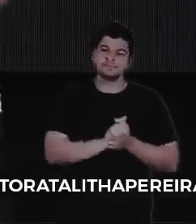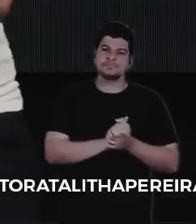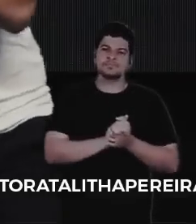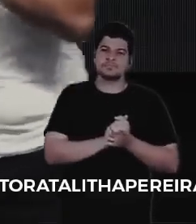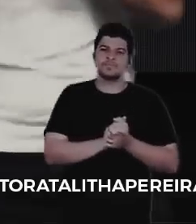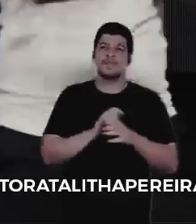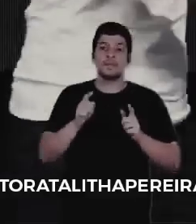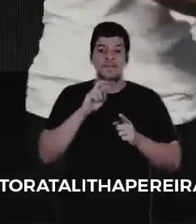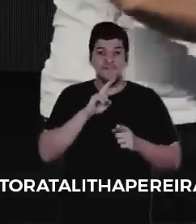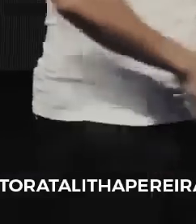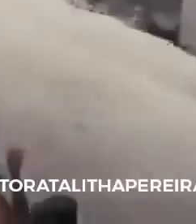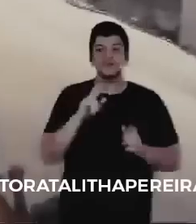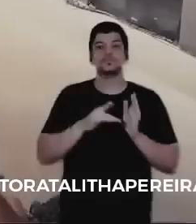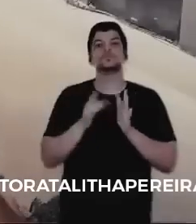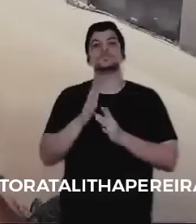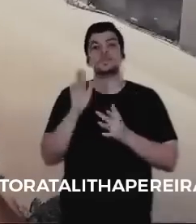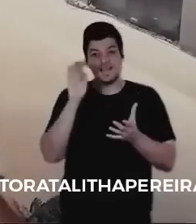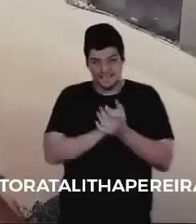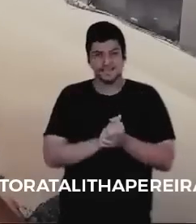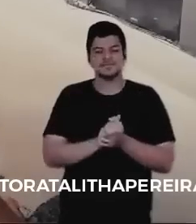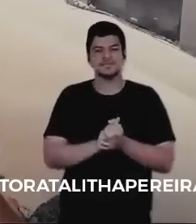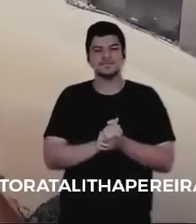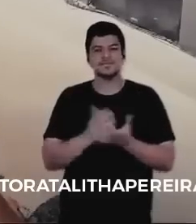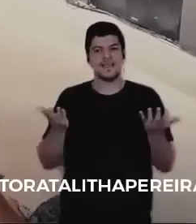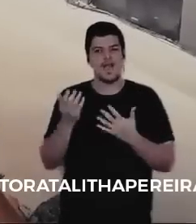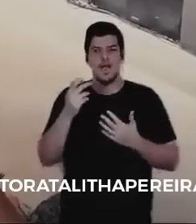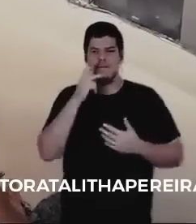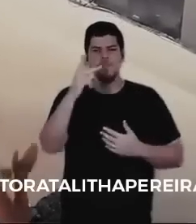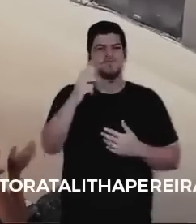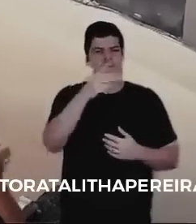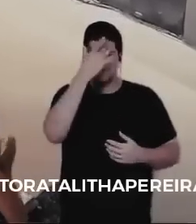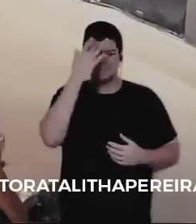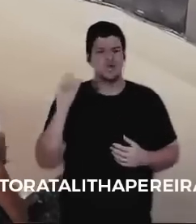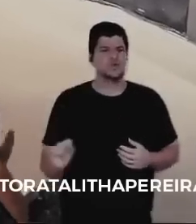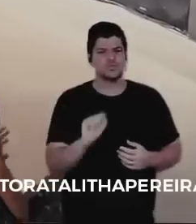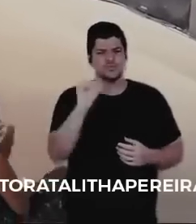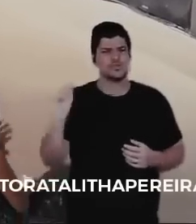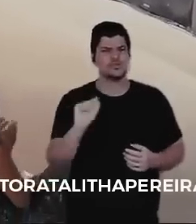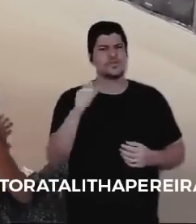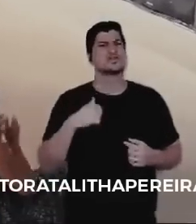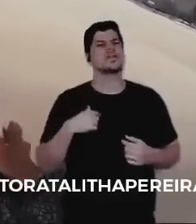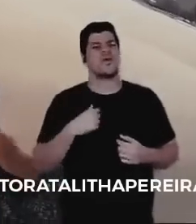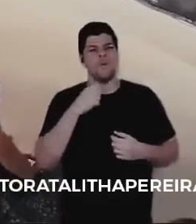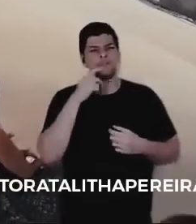Gente, eu lancei uma palavra profética aí para vocês, os solteiros.